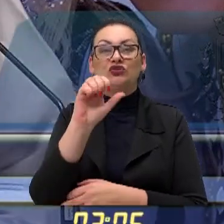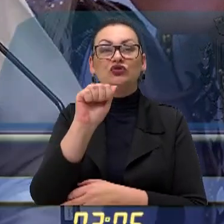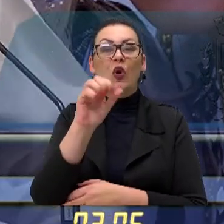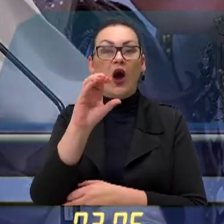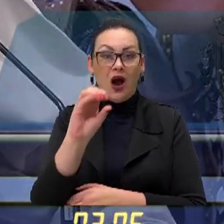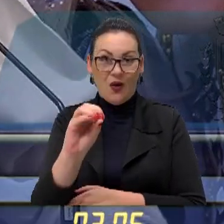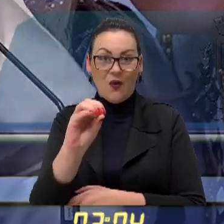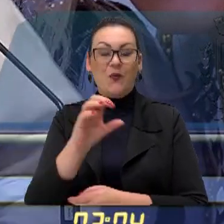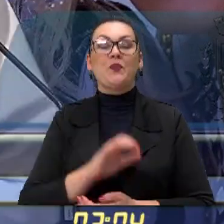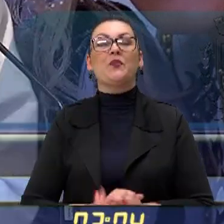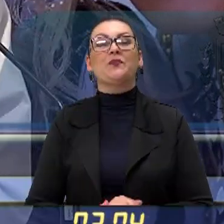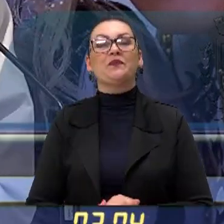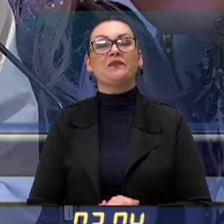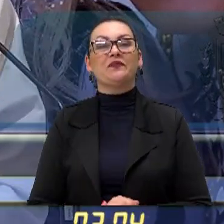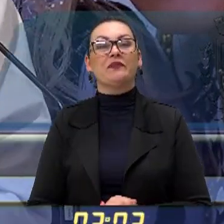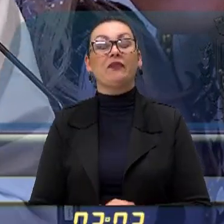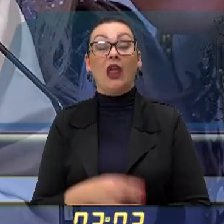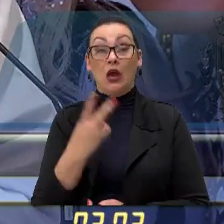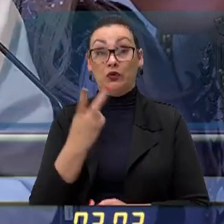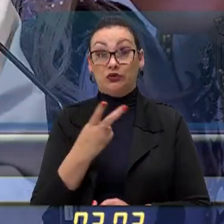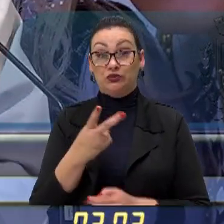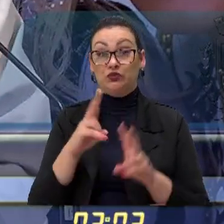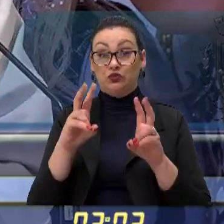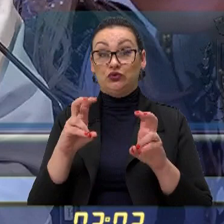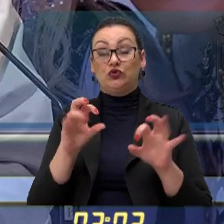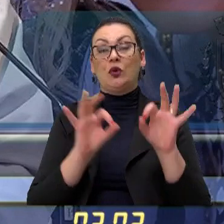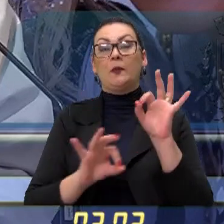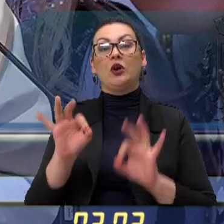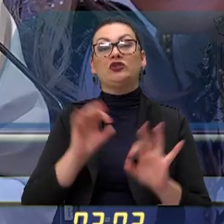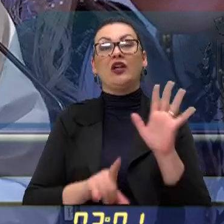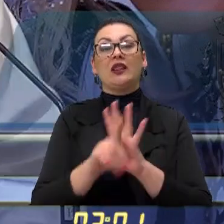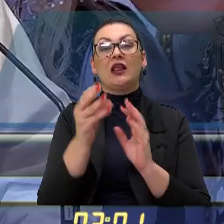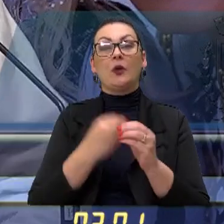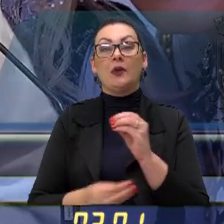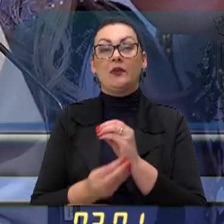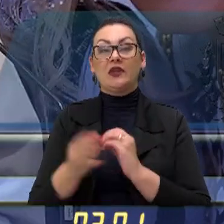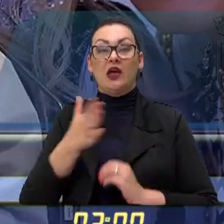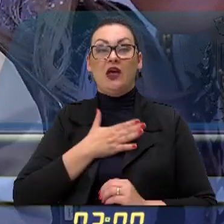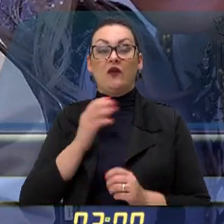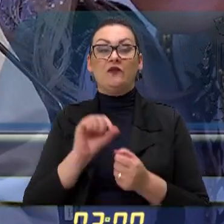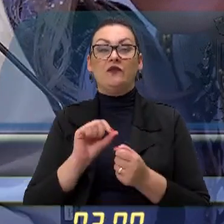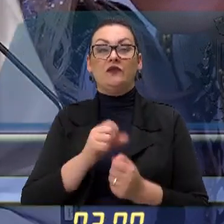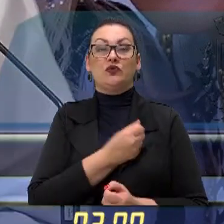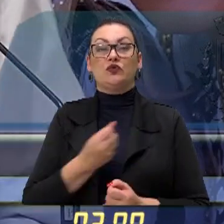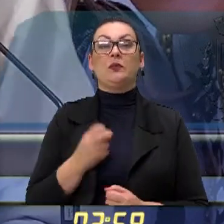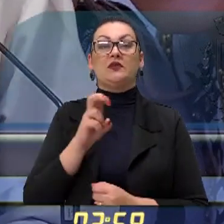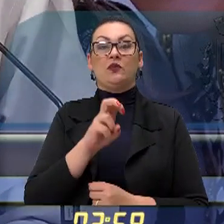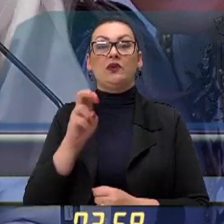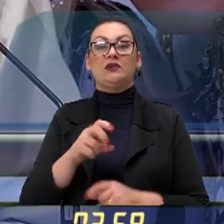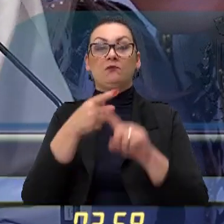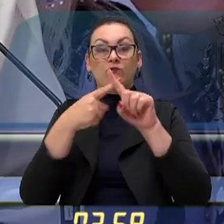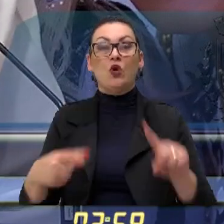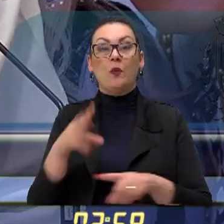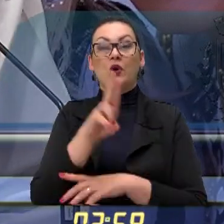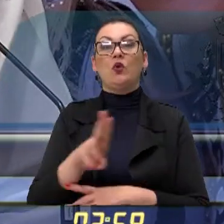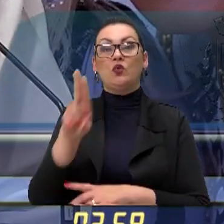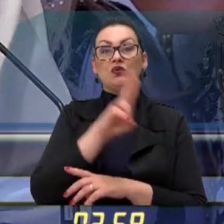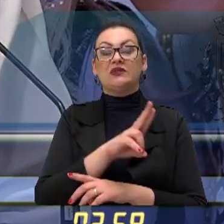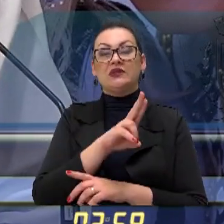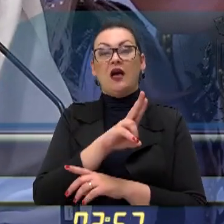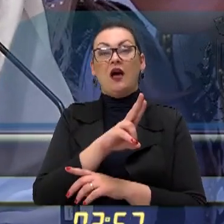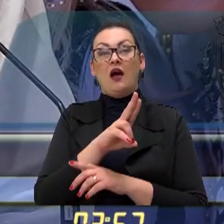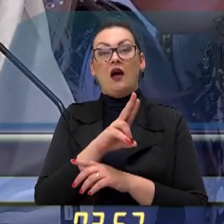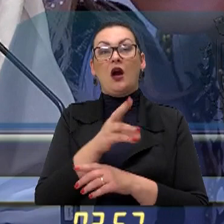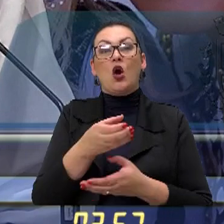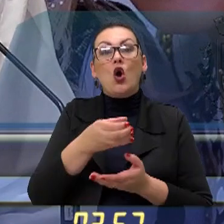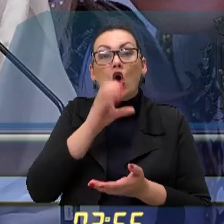suas equipes. O segundo assunto é o projeto de lei complementar de nossa autoria, número 55, que proíbe a utilização e